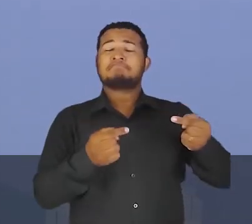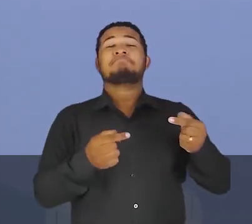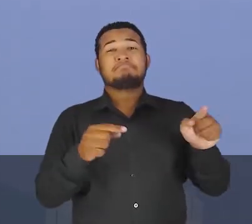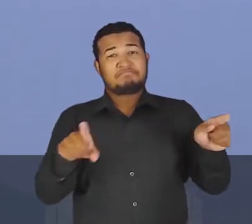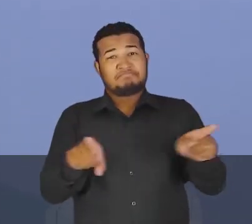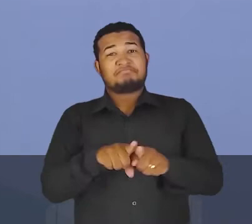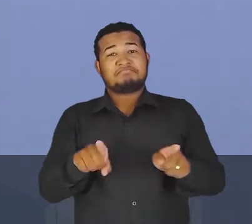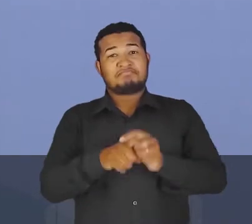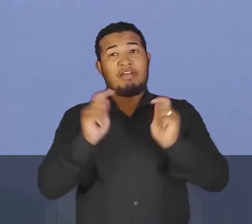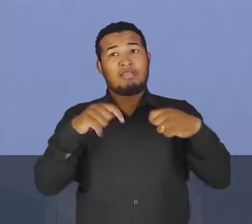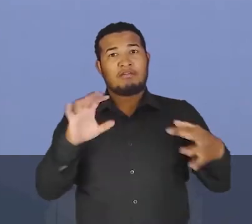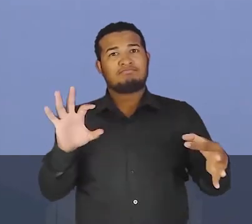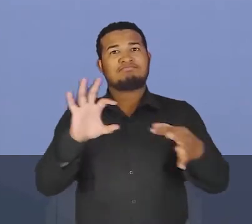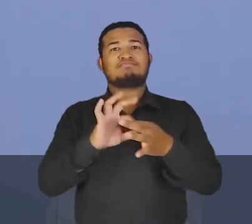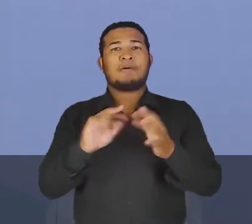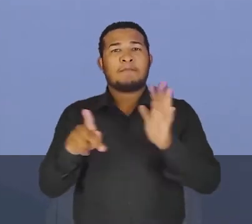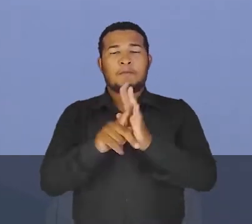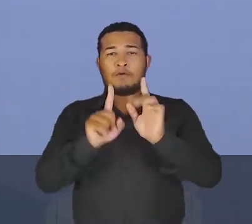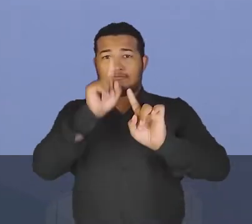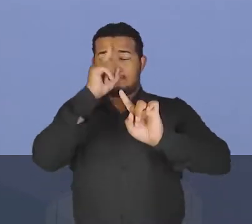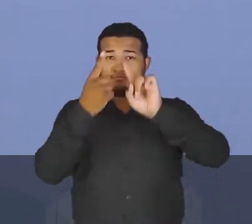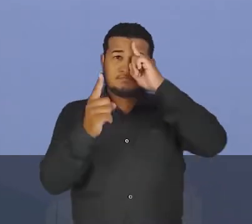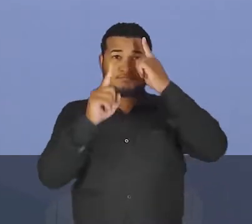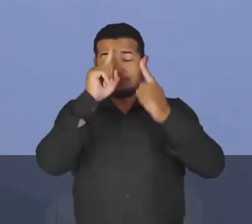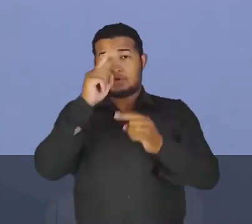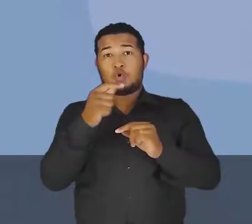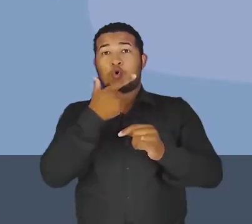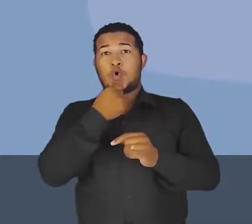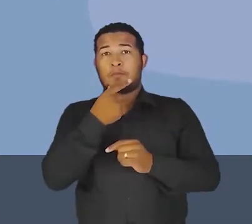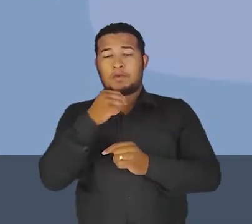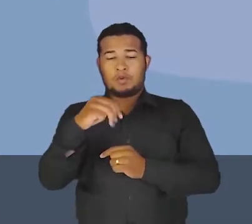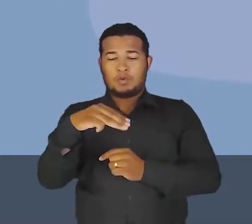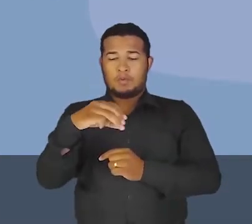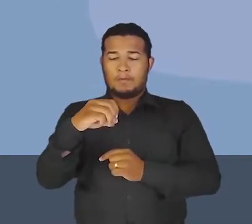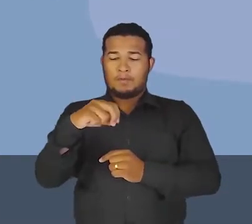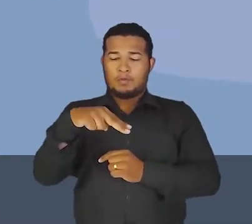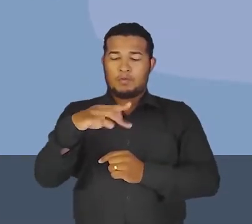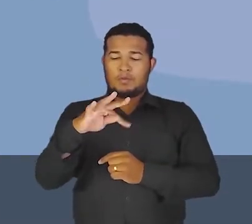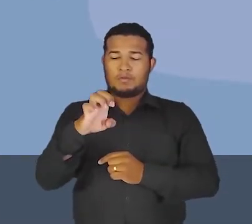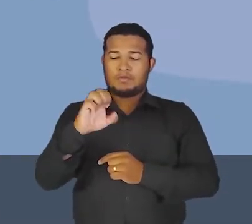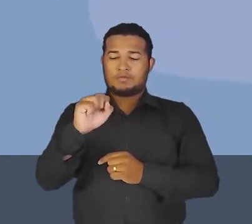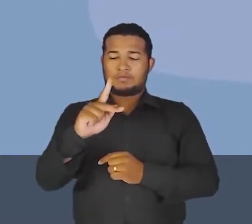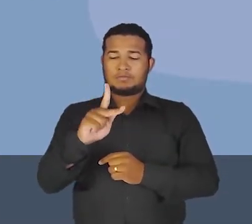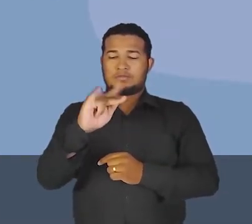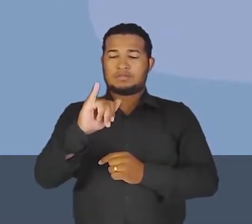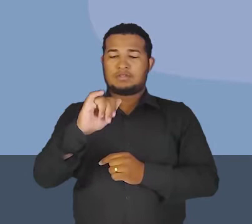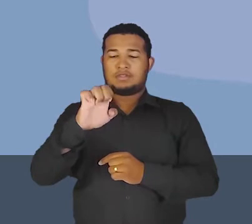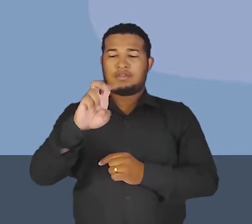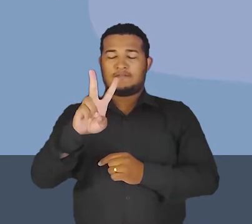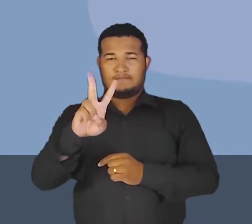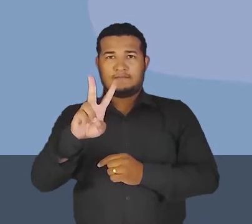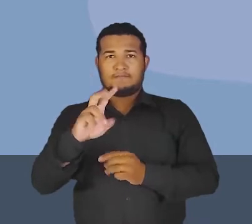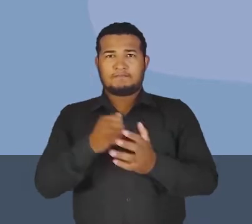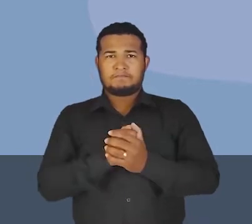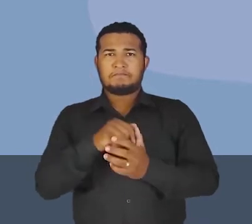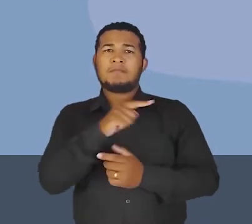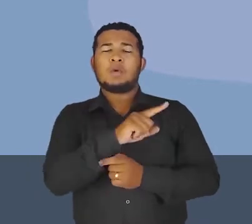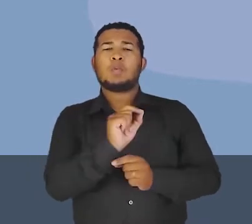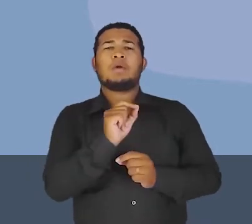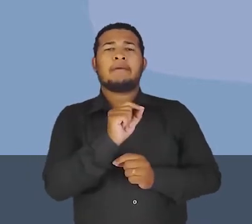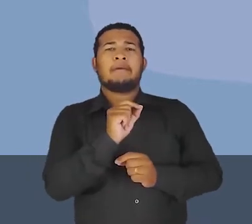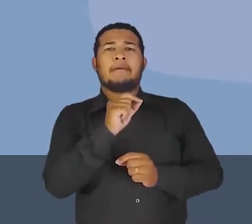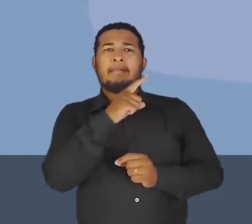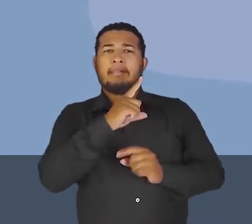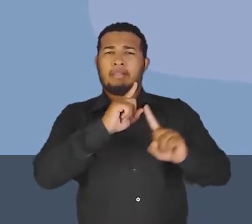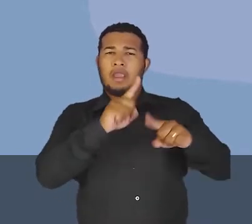ver com as ideias do Montesquieu. Confere comigo lá no slide. Barão de Montesquieu, esse filósofo que eu quero apresentar para